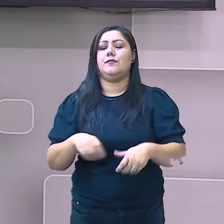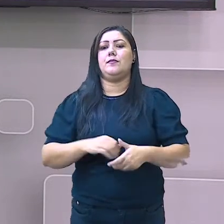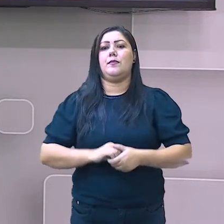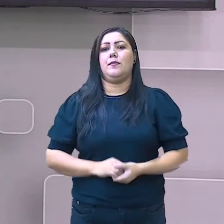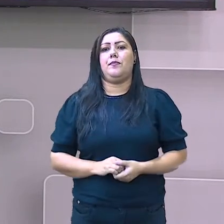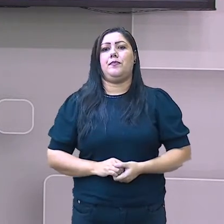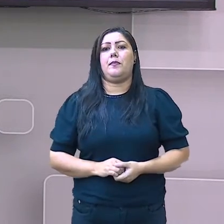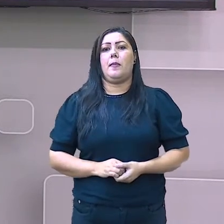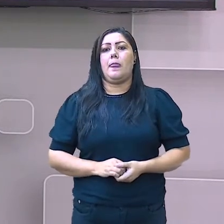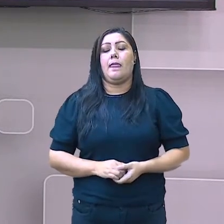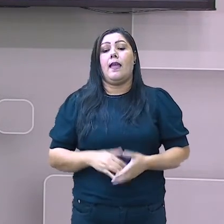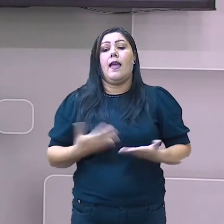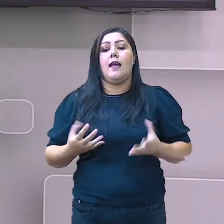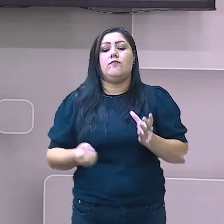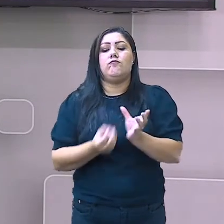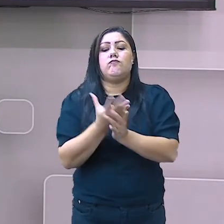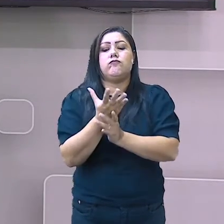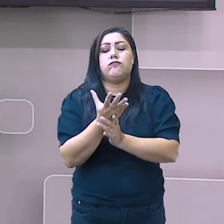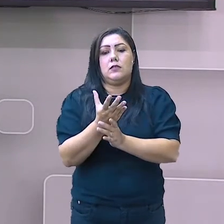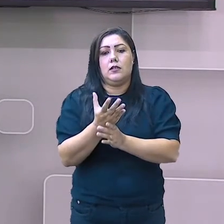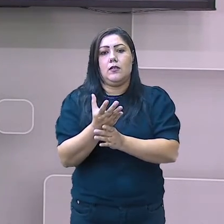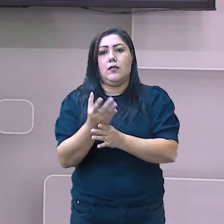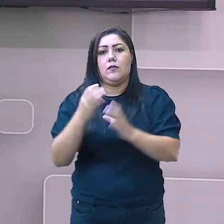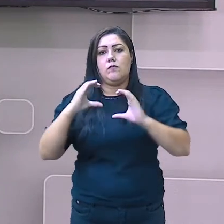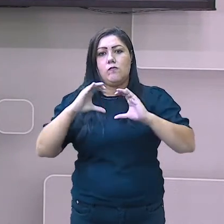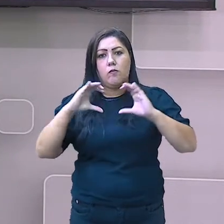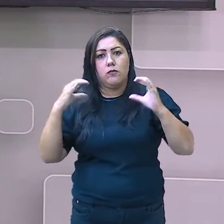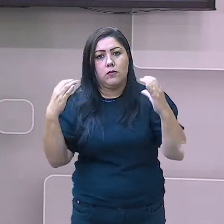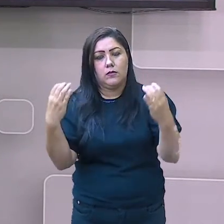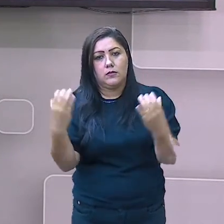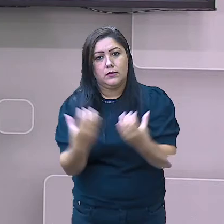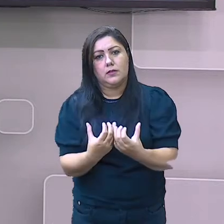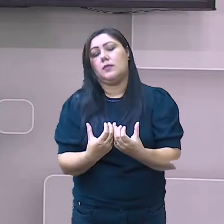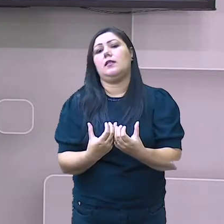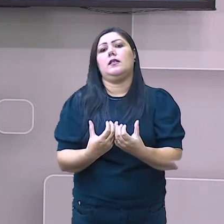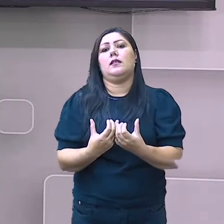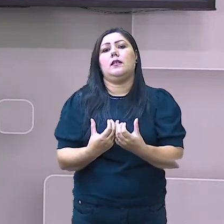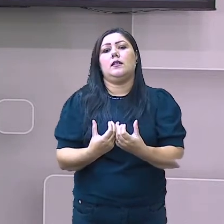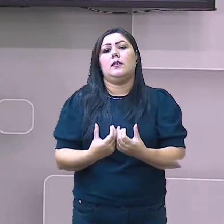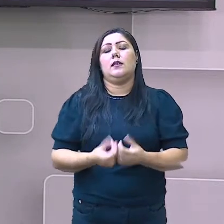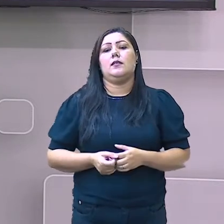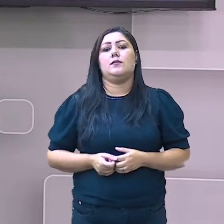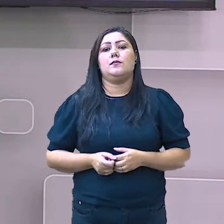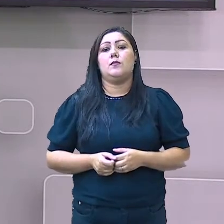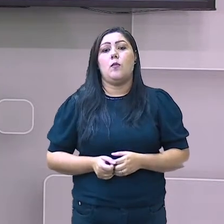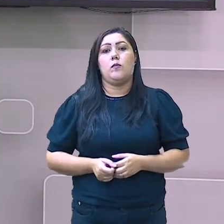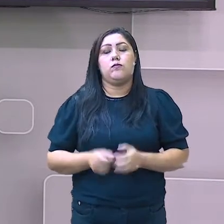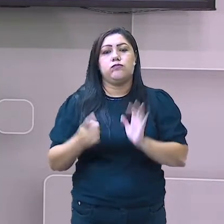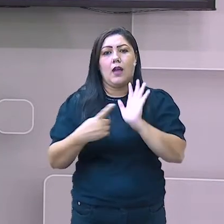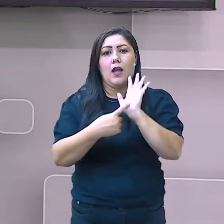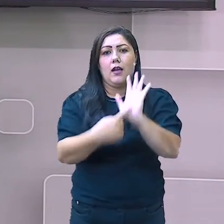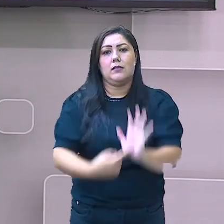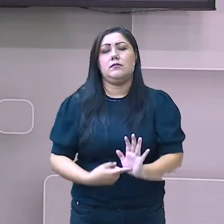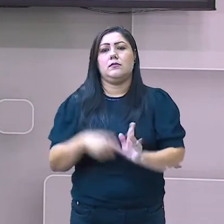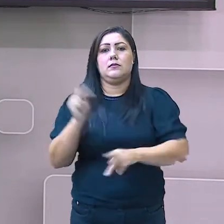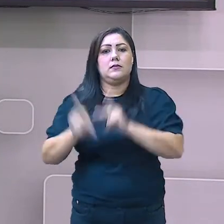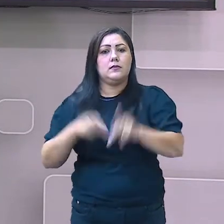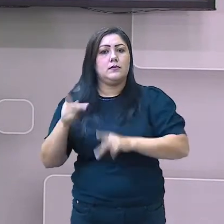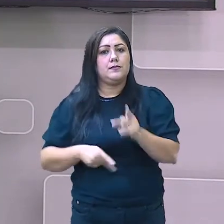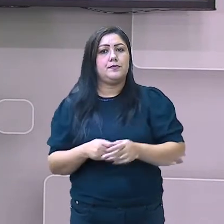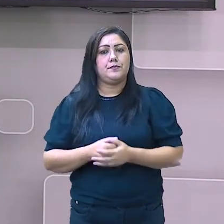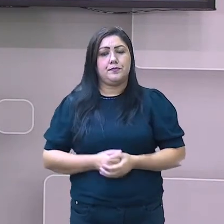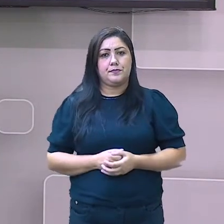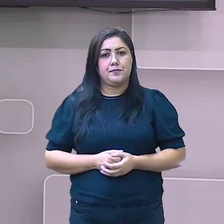dos Comissários do Povo. Entre outubro de 1917 e março de